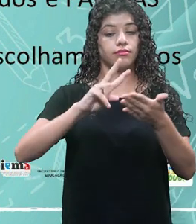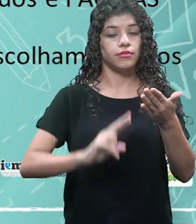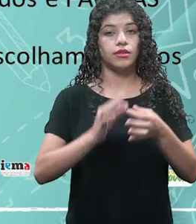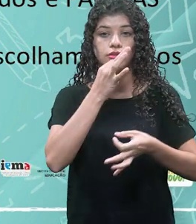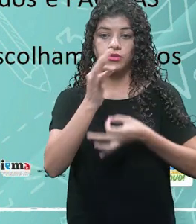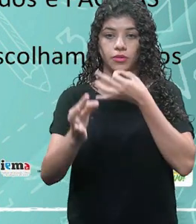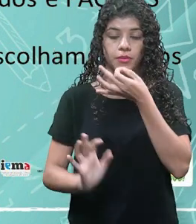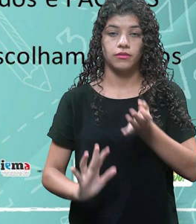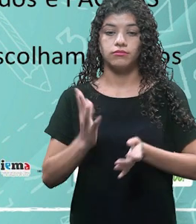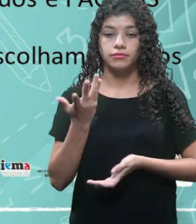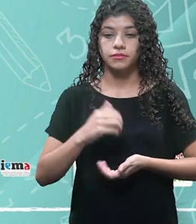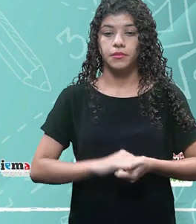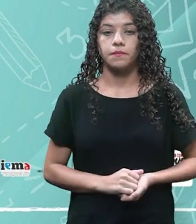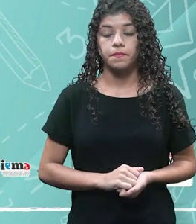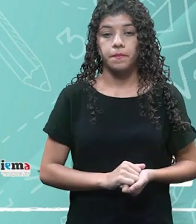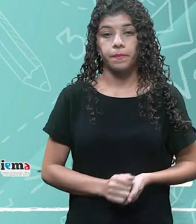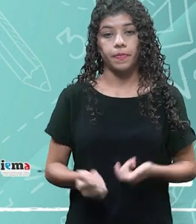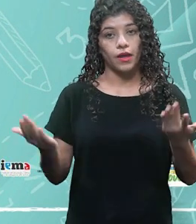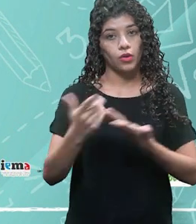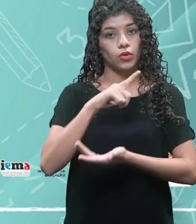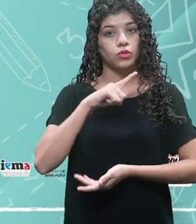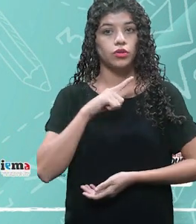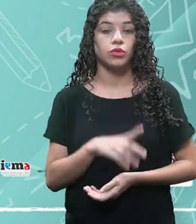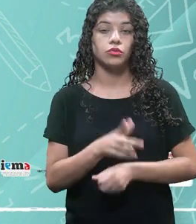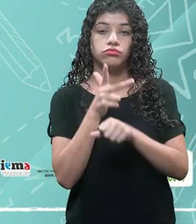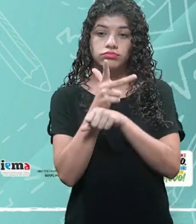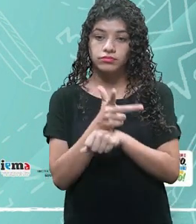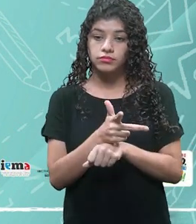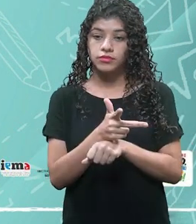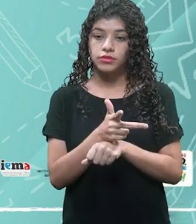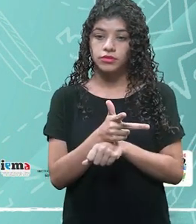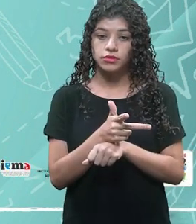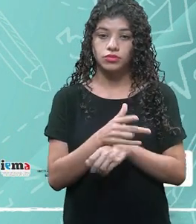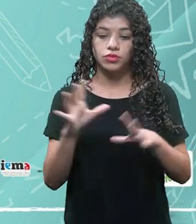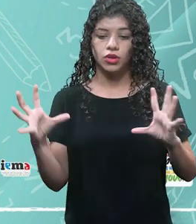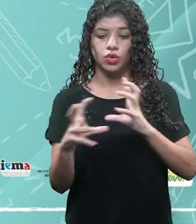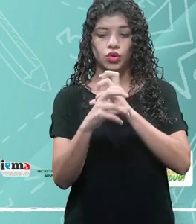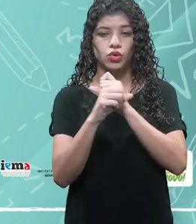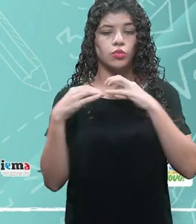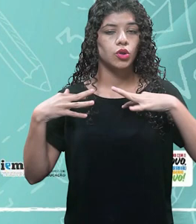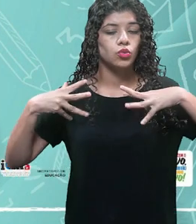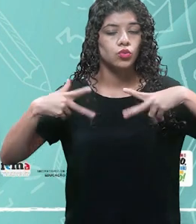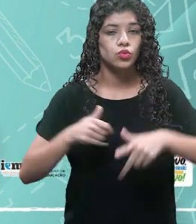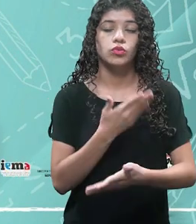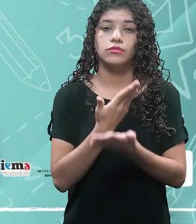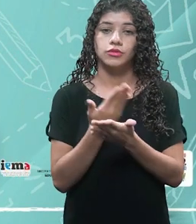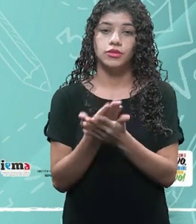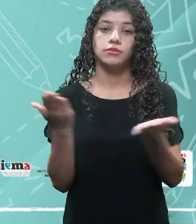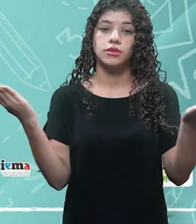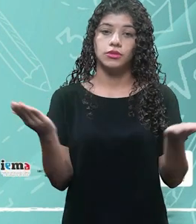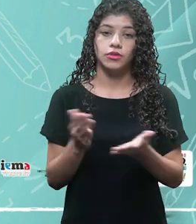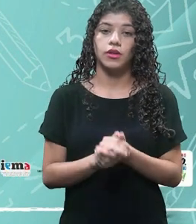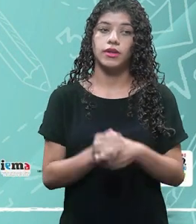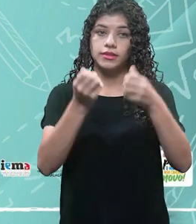argumento que realizaram tá então agora eu vou deixar vocês com um vídeo eh que resume tudo isso que a gente viu agora